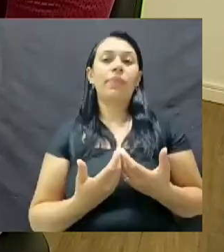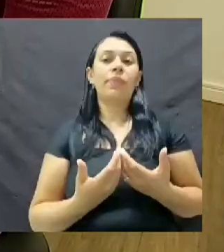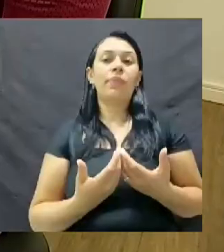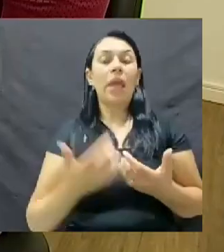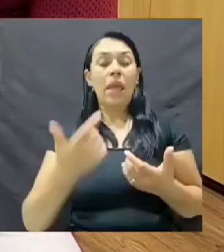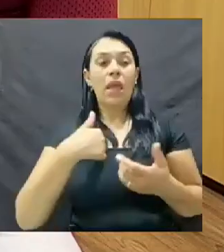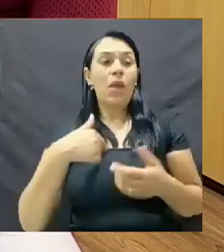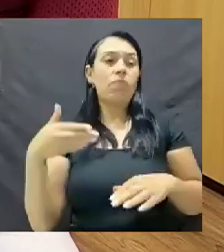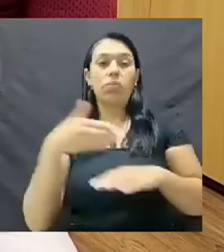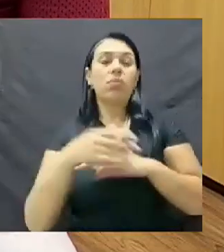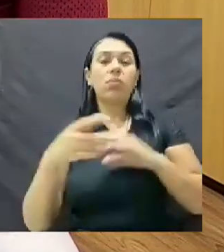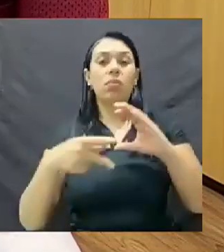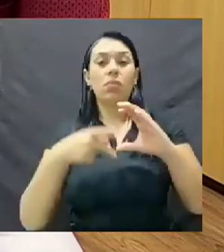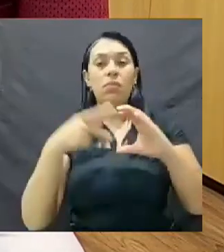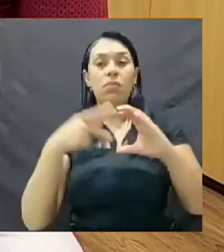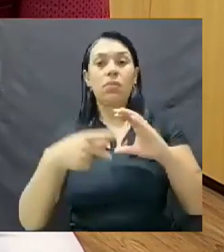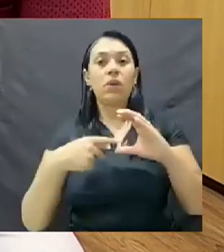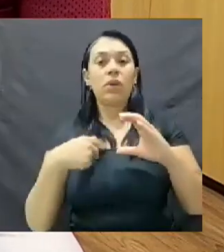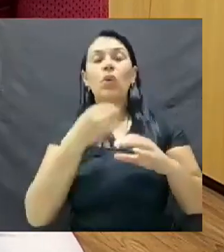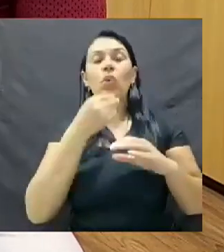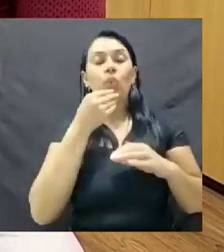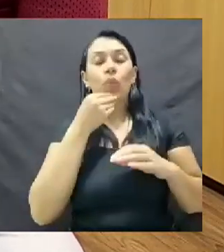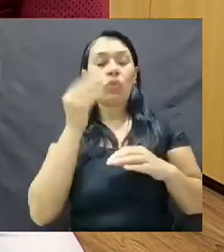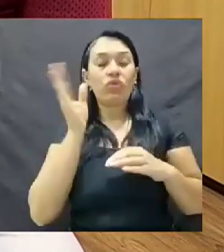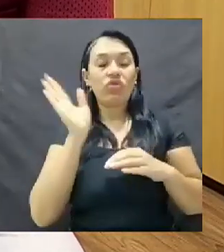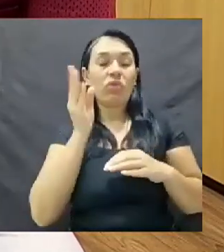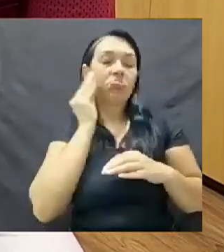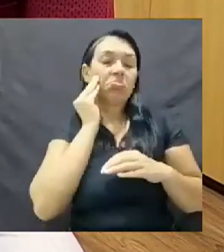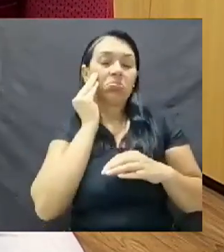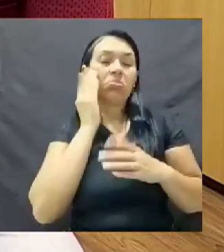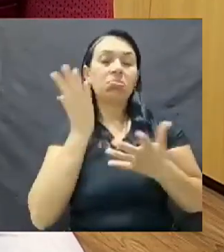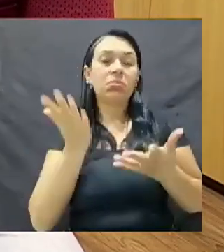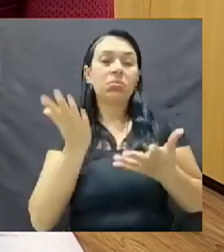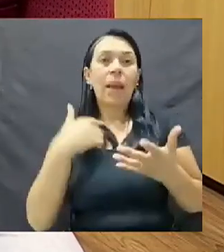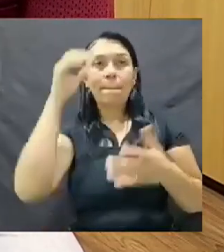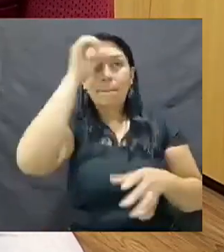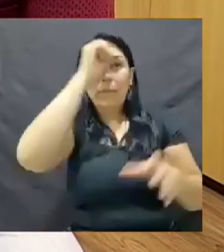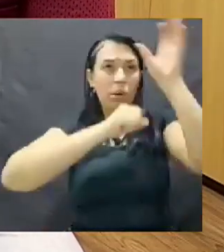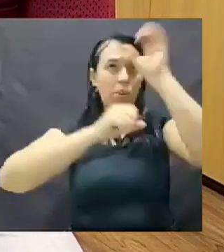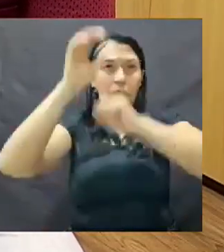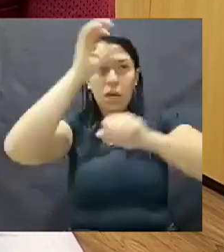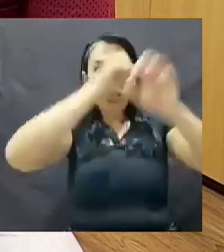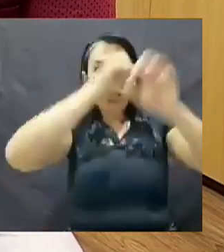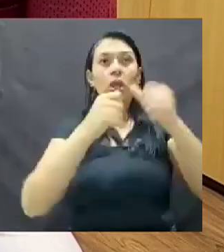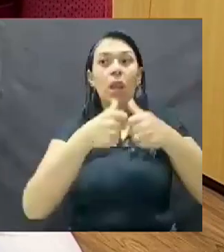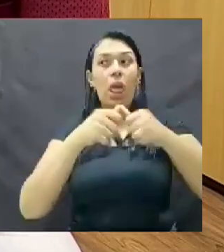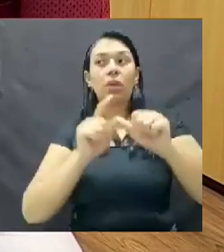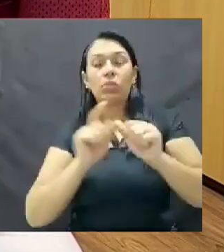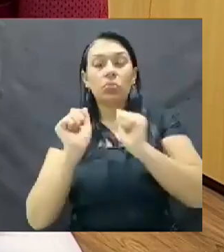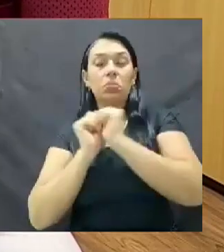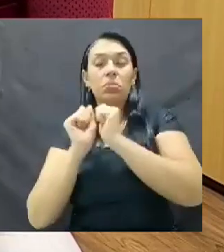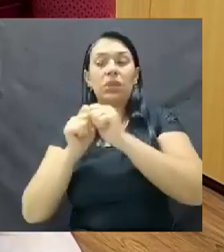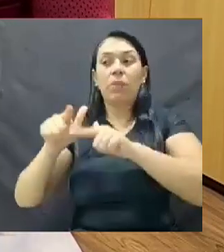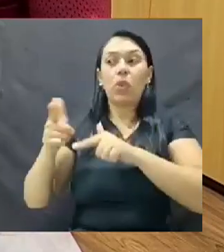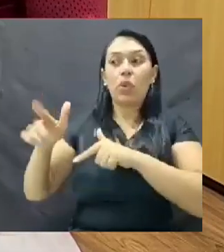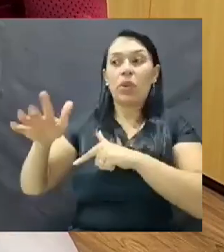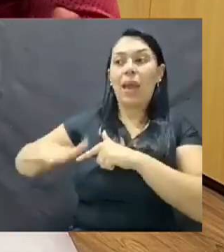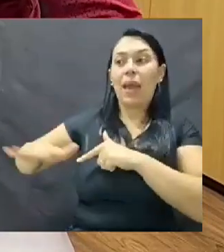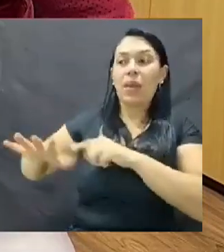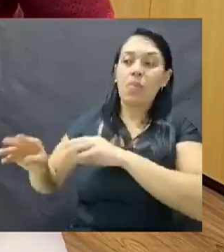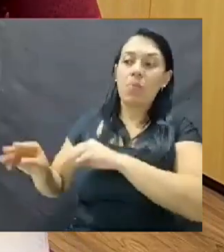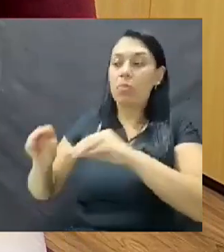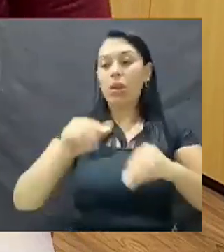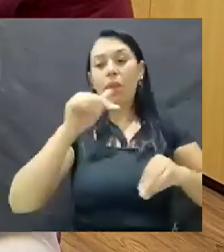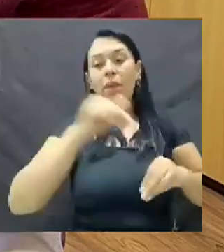oportunidade e tudo aprendi bastante estando lá. Então, assim, aí a presidência, sabe, tudo